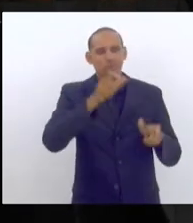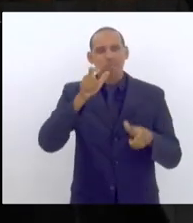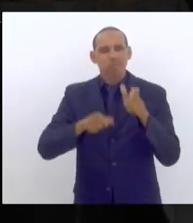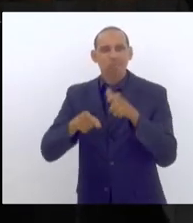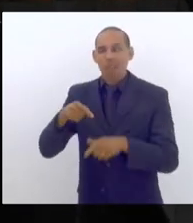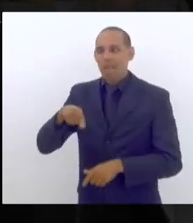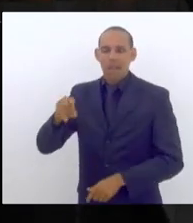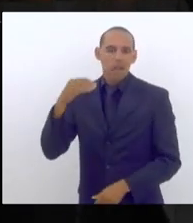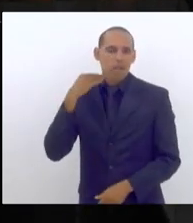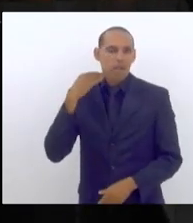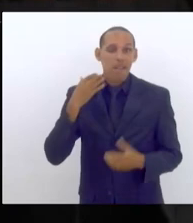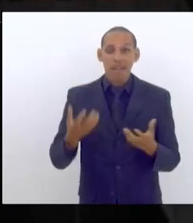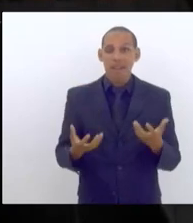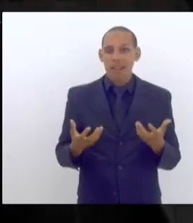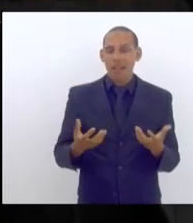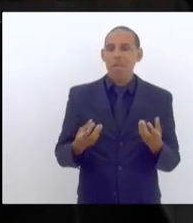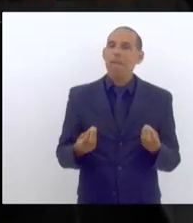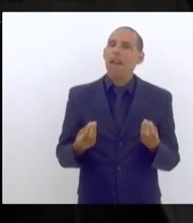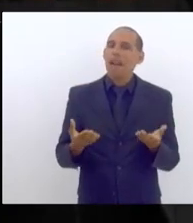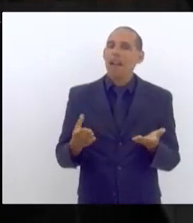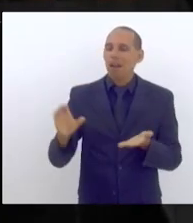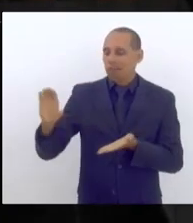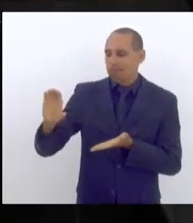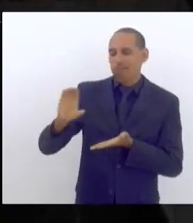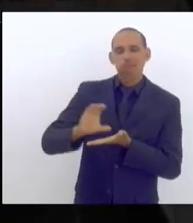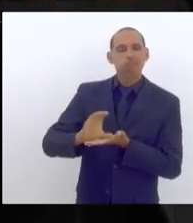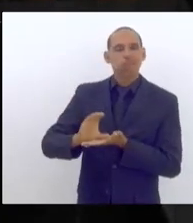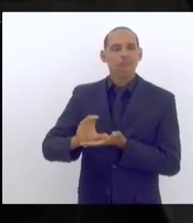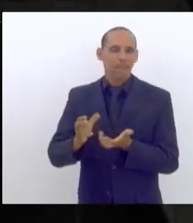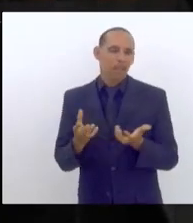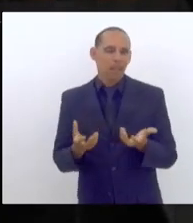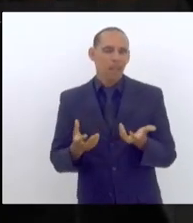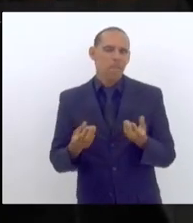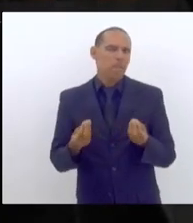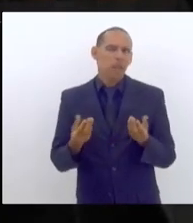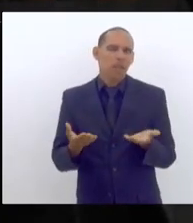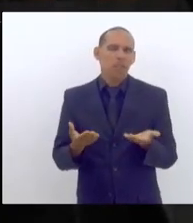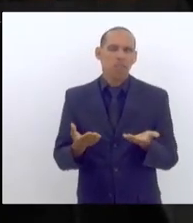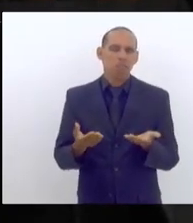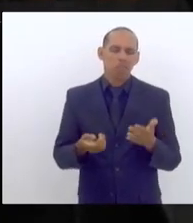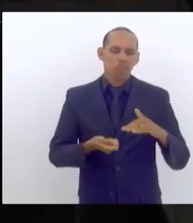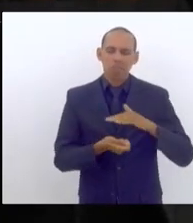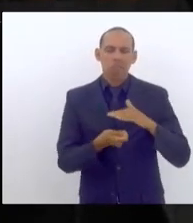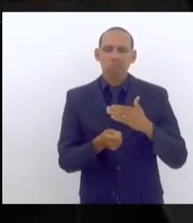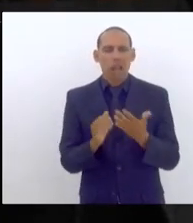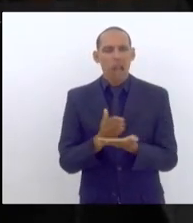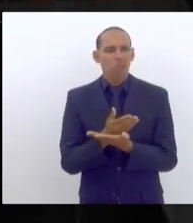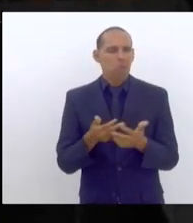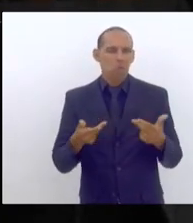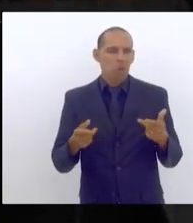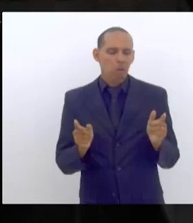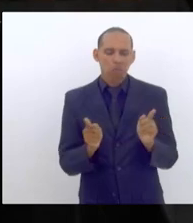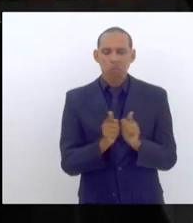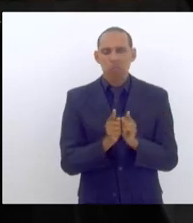um banco tomar um empréstimo para fazer um pequeno investimento,